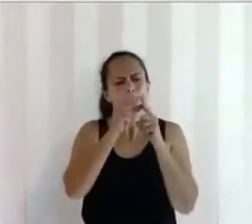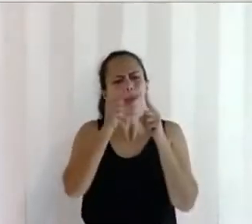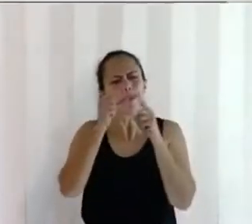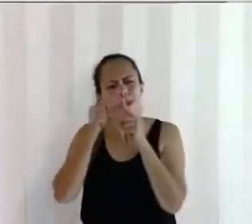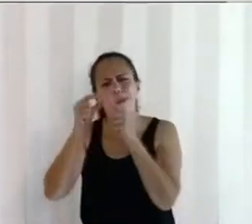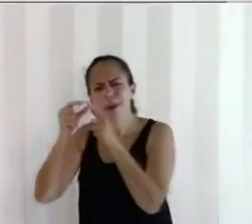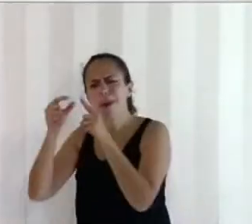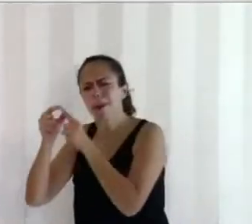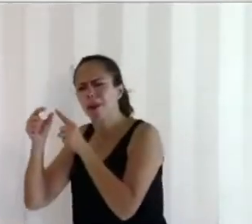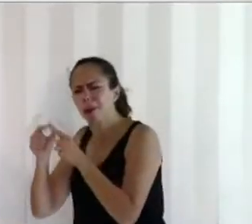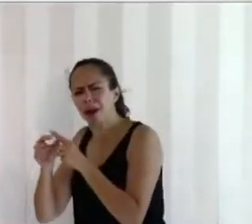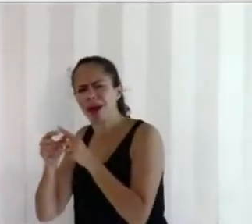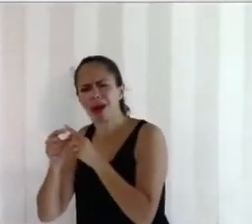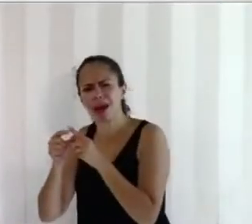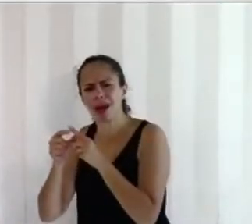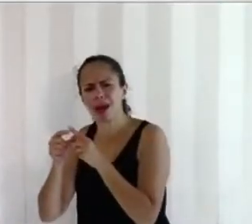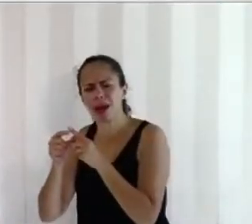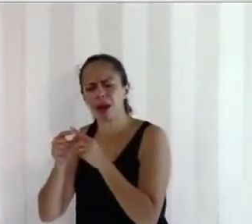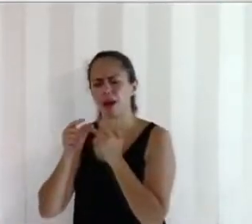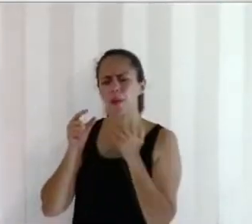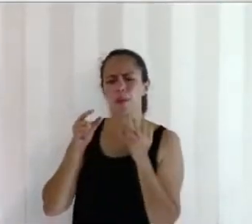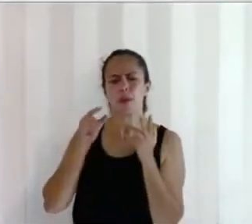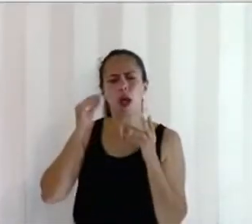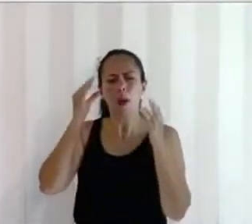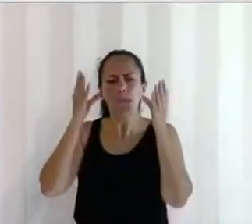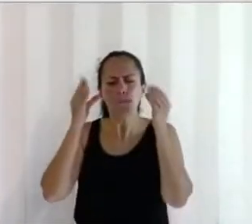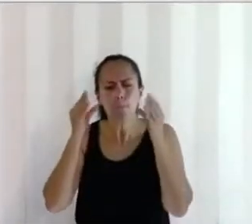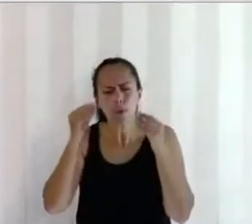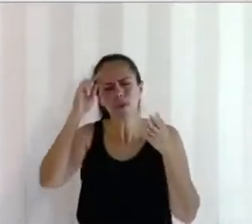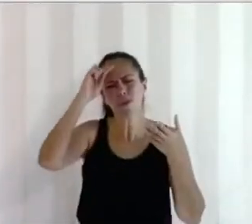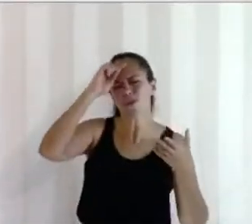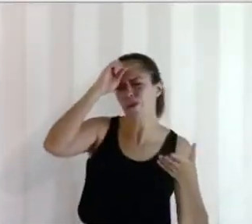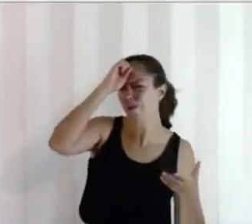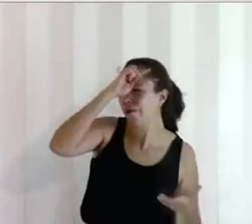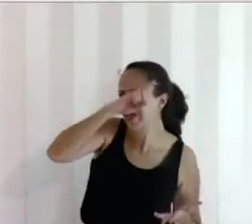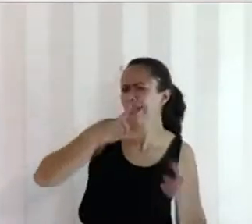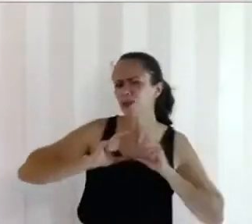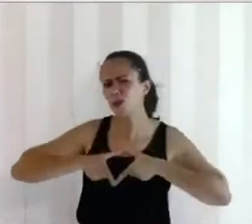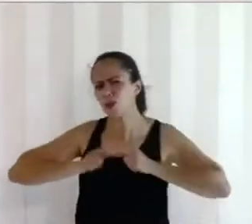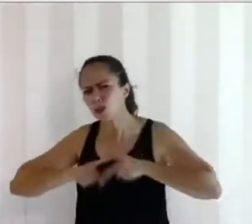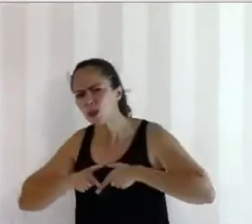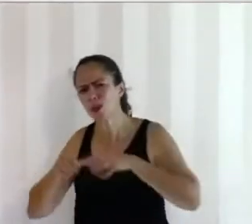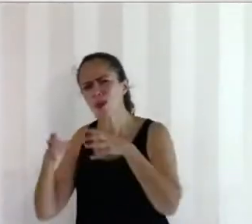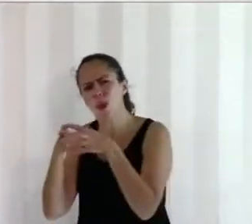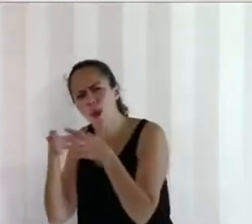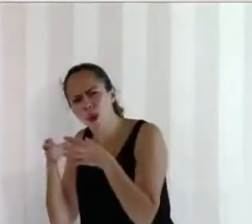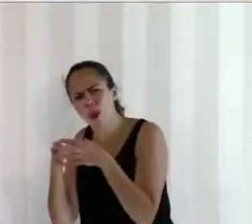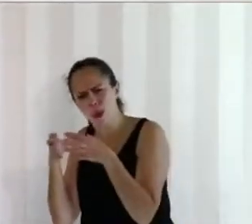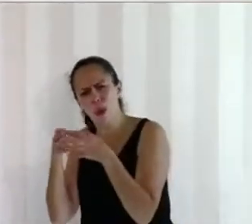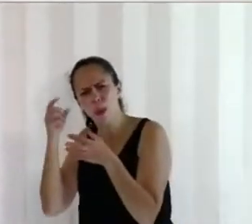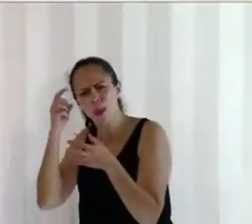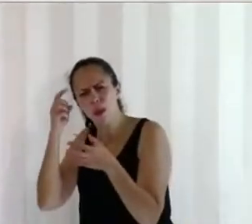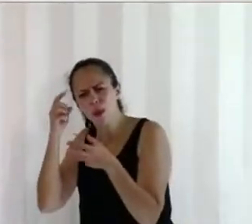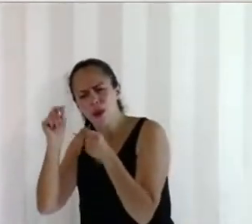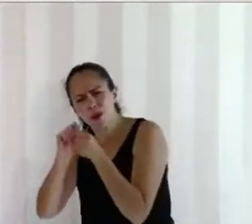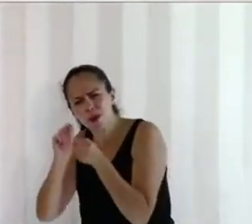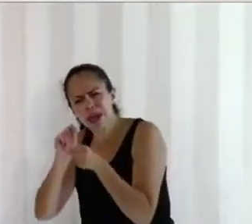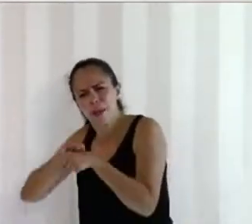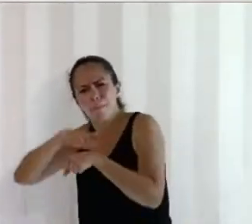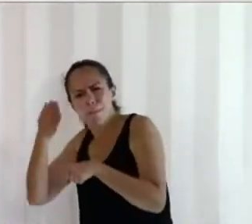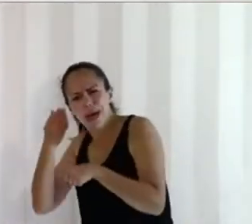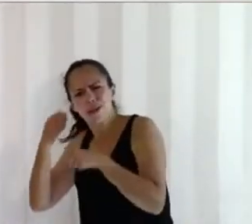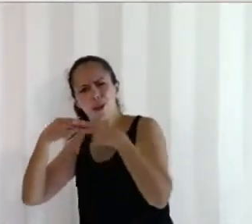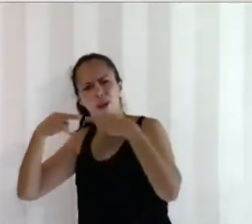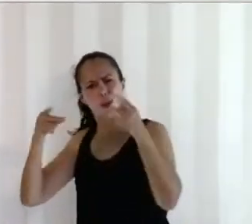em um ferimento. Não era um tempo de medicina avançada como hoje, então se usava muito de recursos assim, da natureza. Era